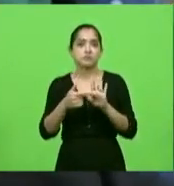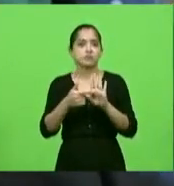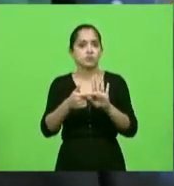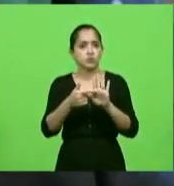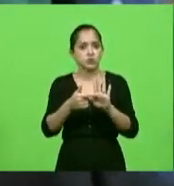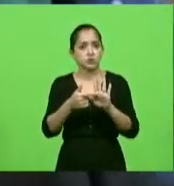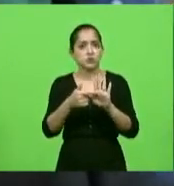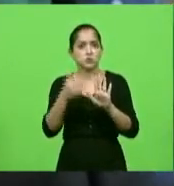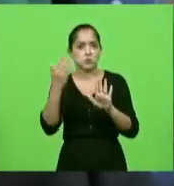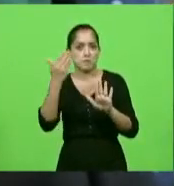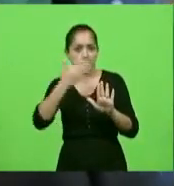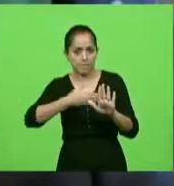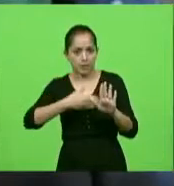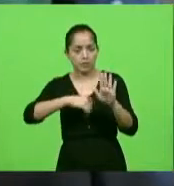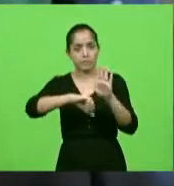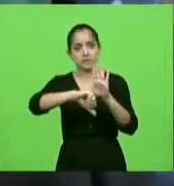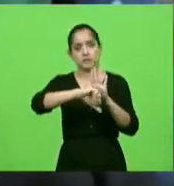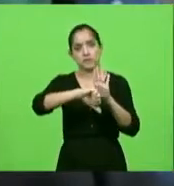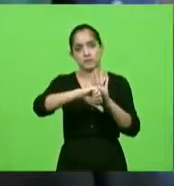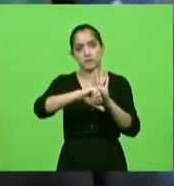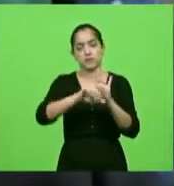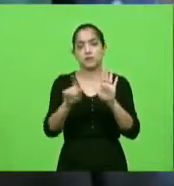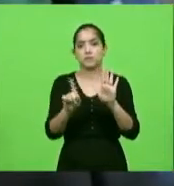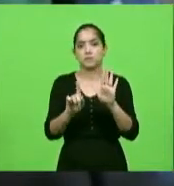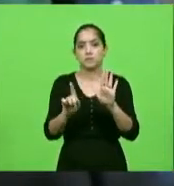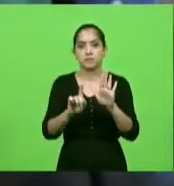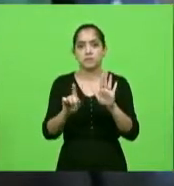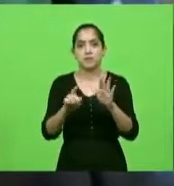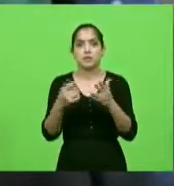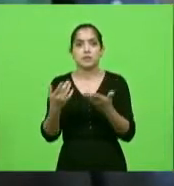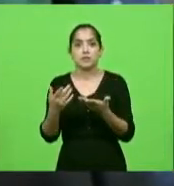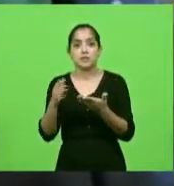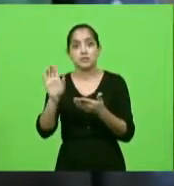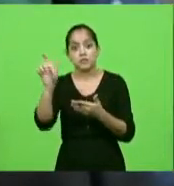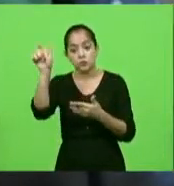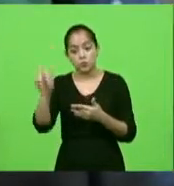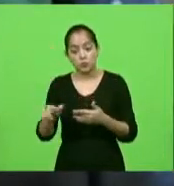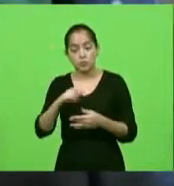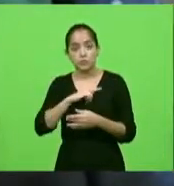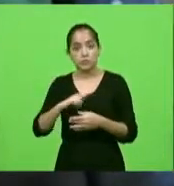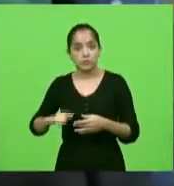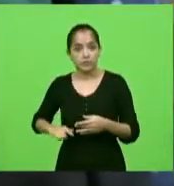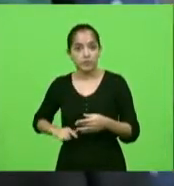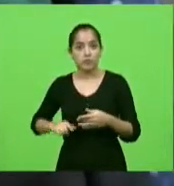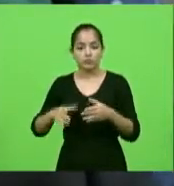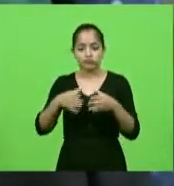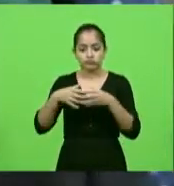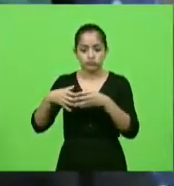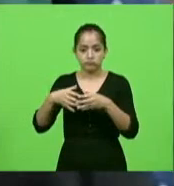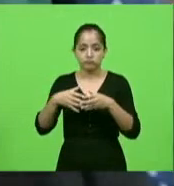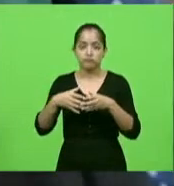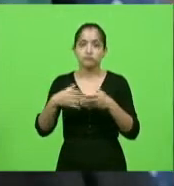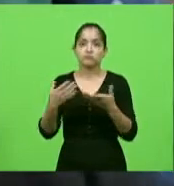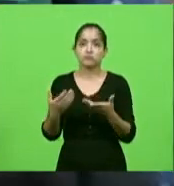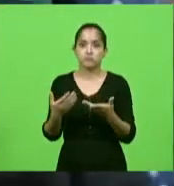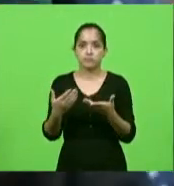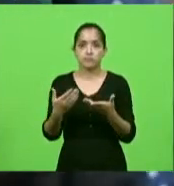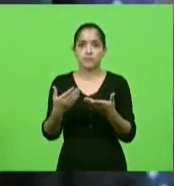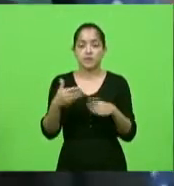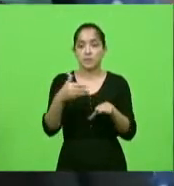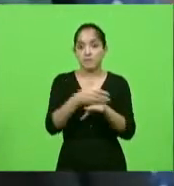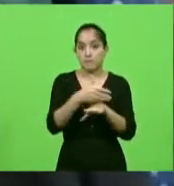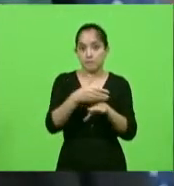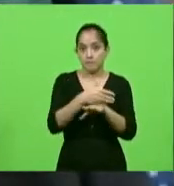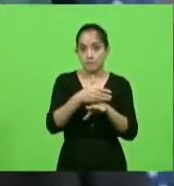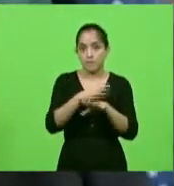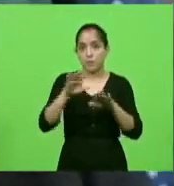indício criminoso, na medida em que sequer fica claro de tal governador os interlocutores estavam tratando, bem como igual e